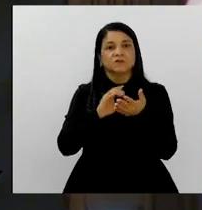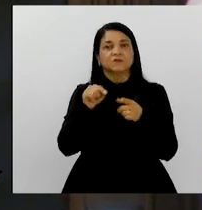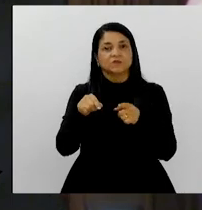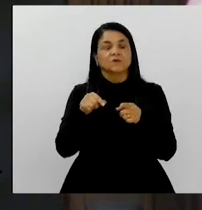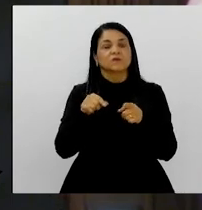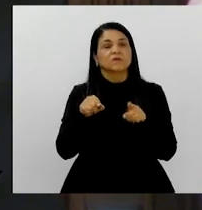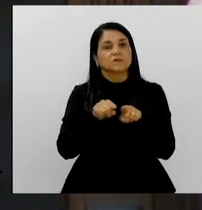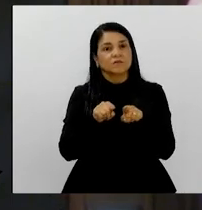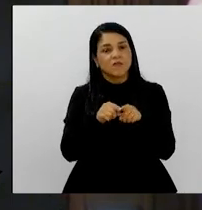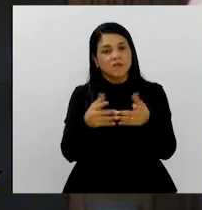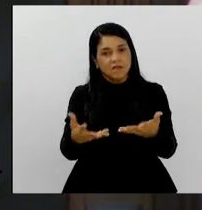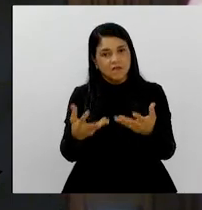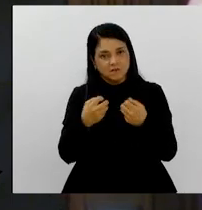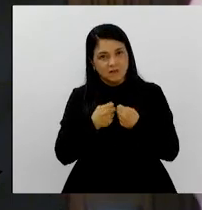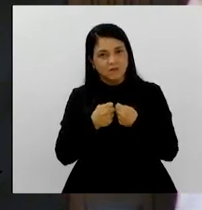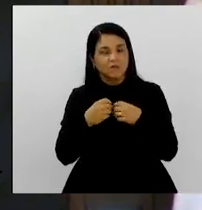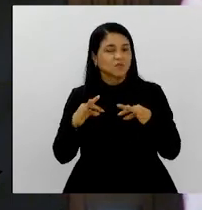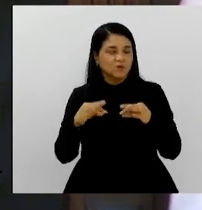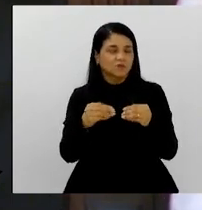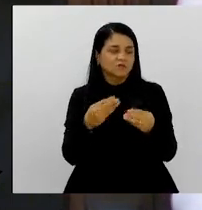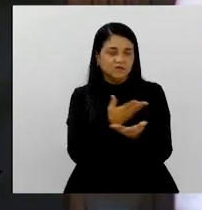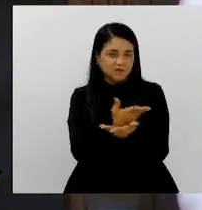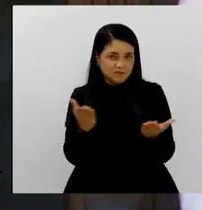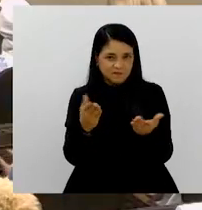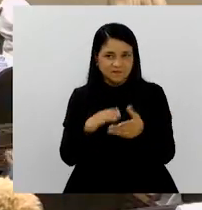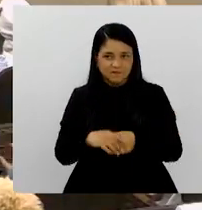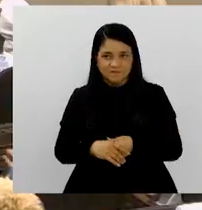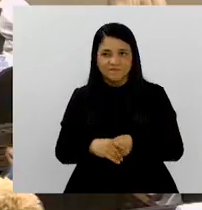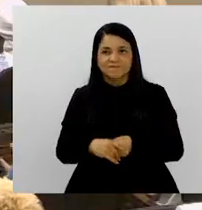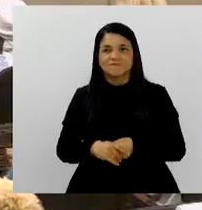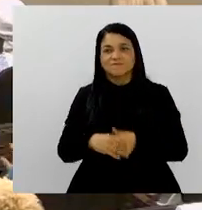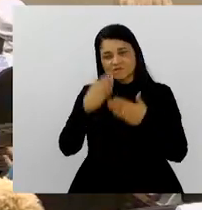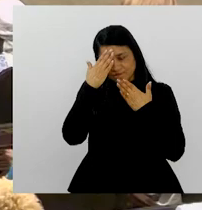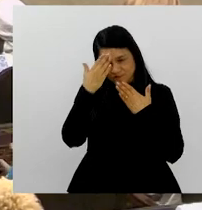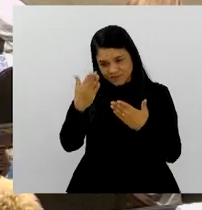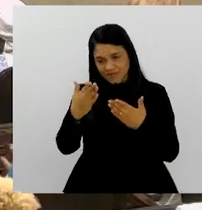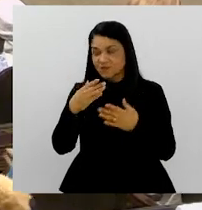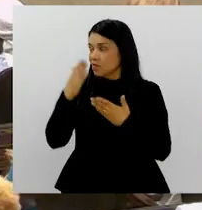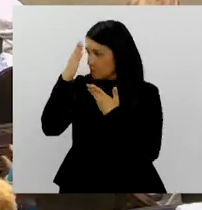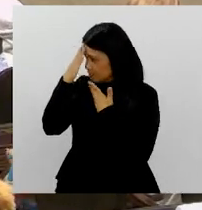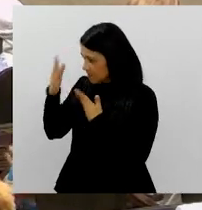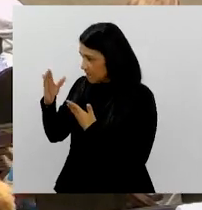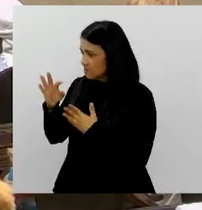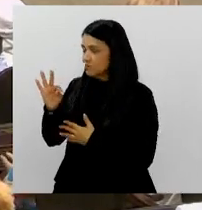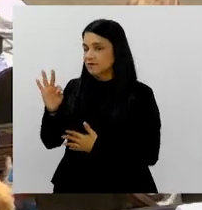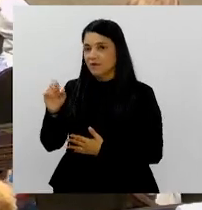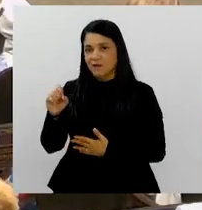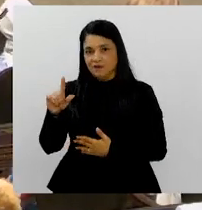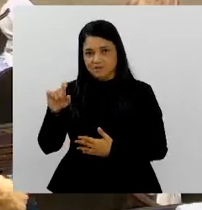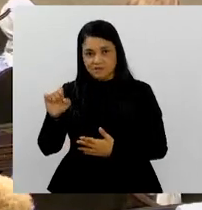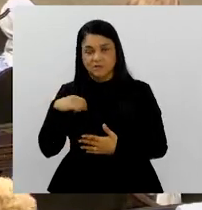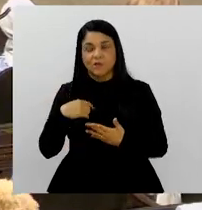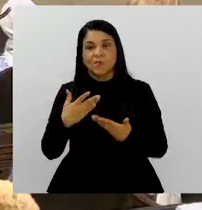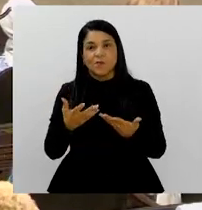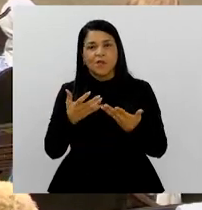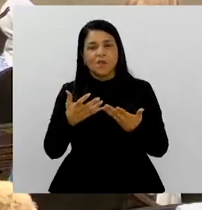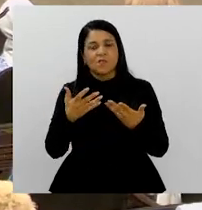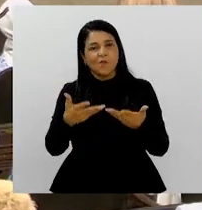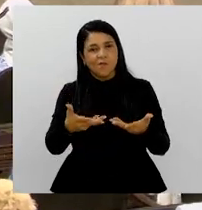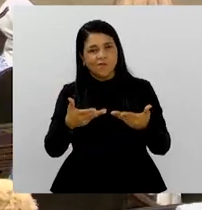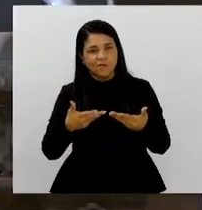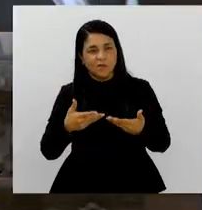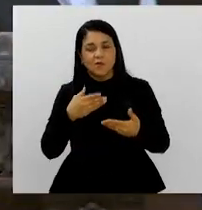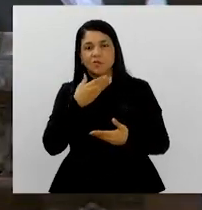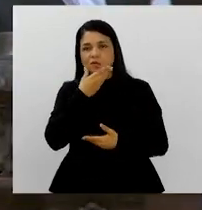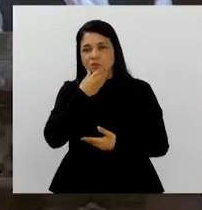receber a contribuição de vocês. Muito obrigado. Obrigado, senhor Tales. Eu queria convidar o senhor